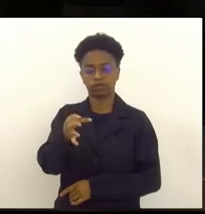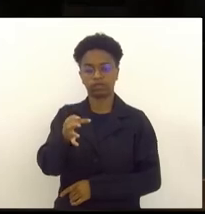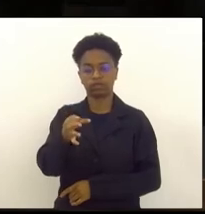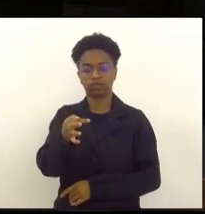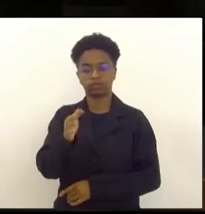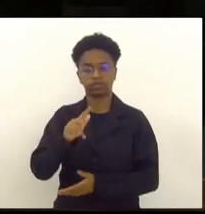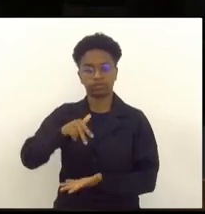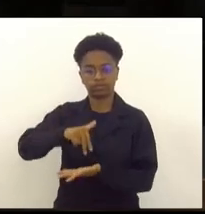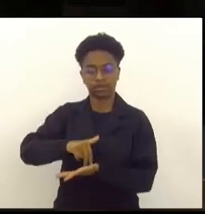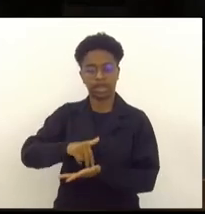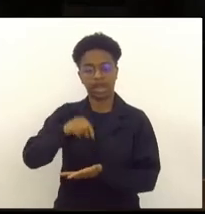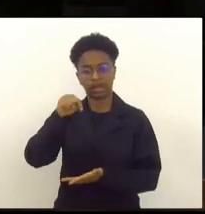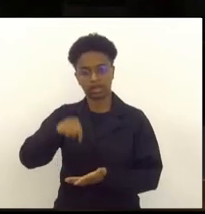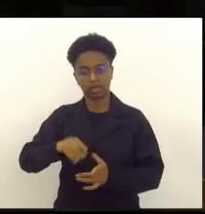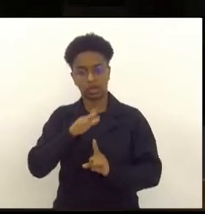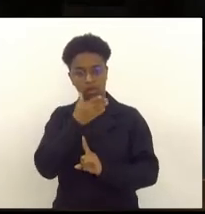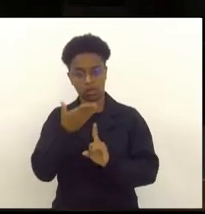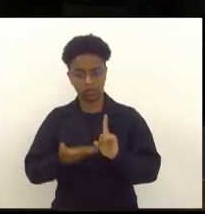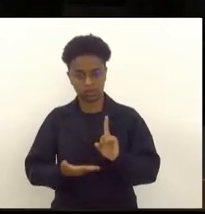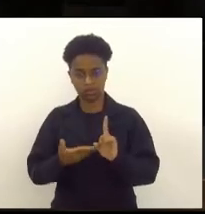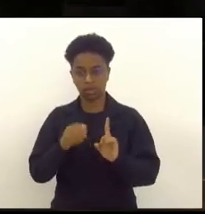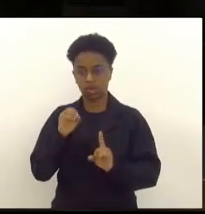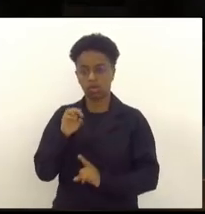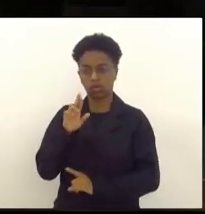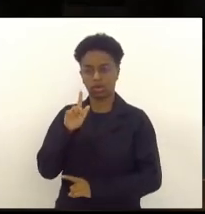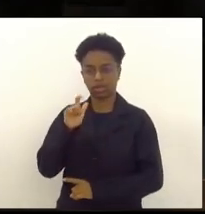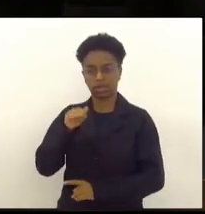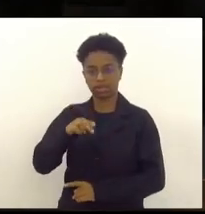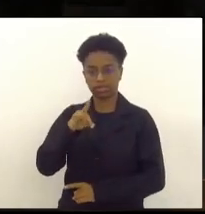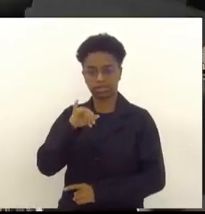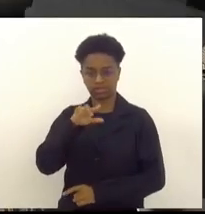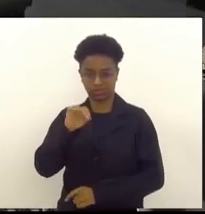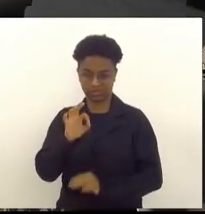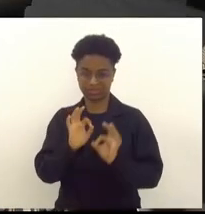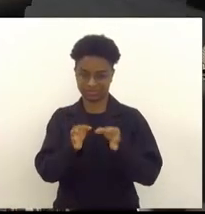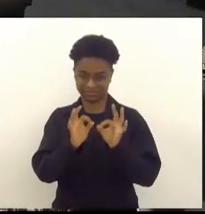estarmos aqui homenageando seu Orlandino, não é isso?